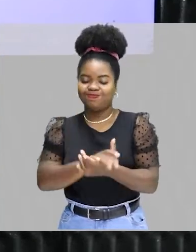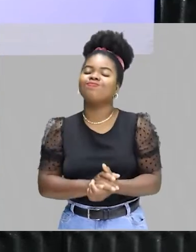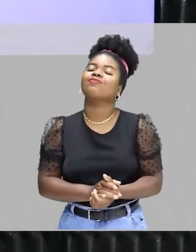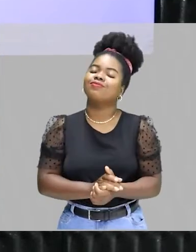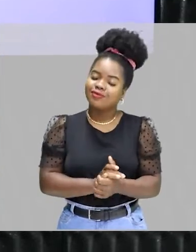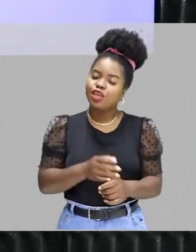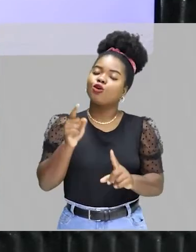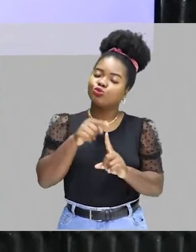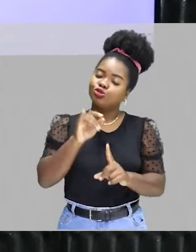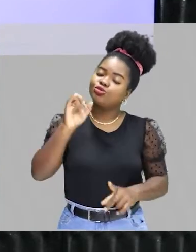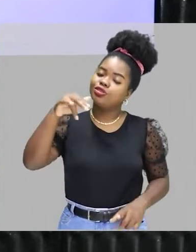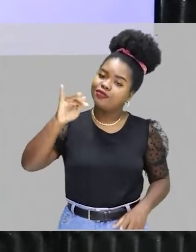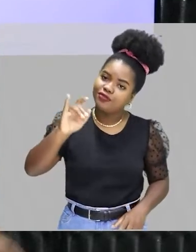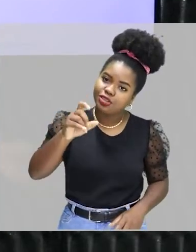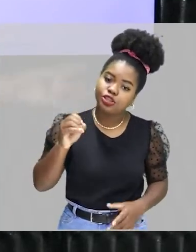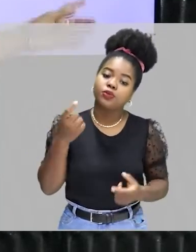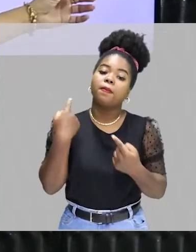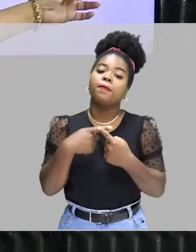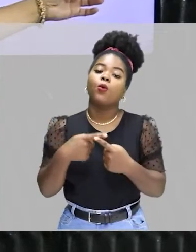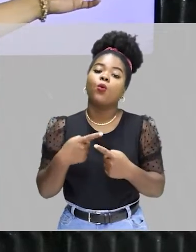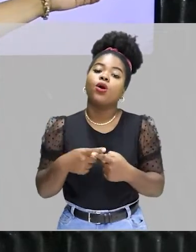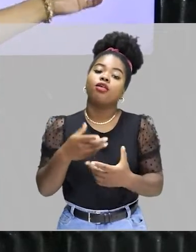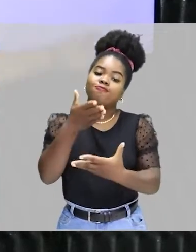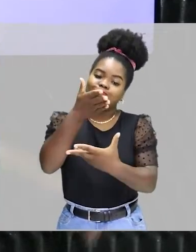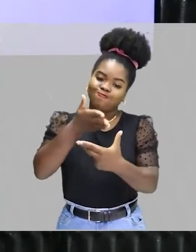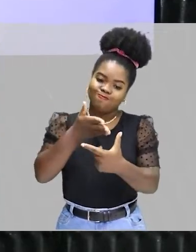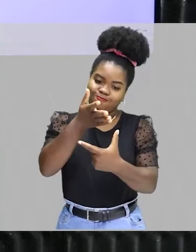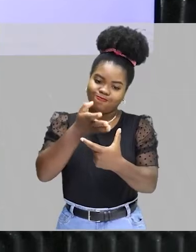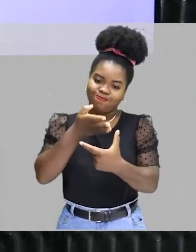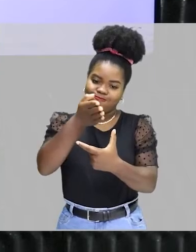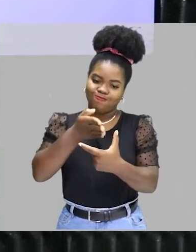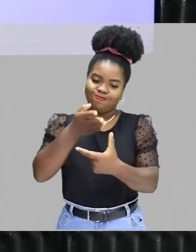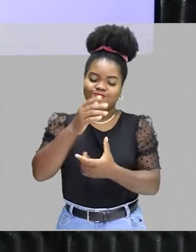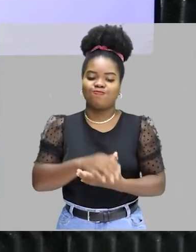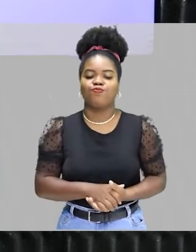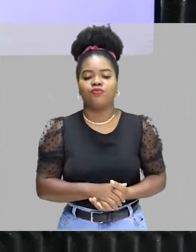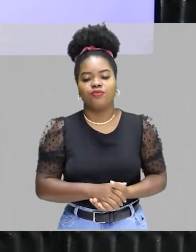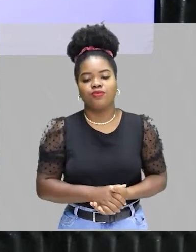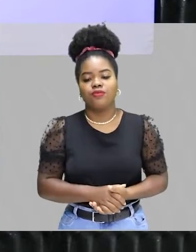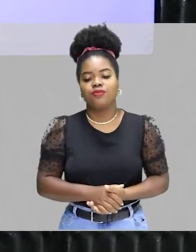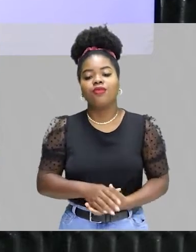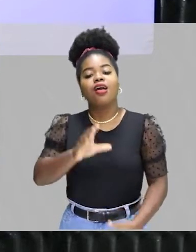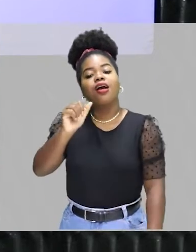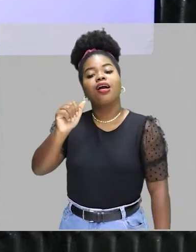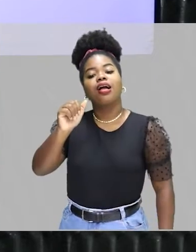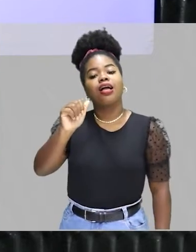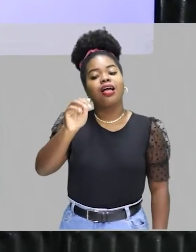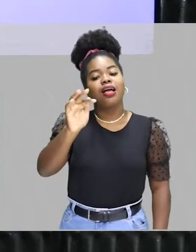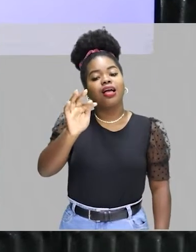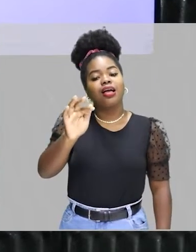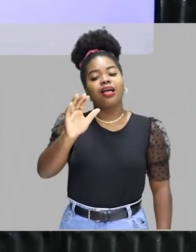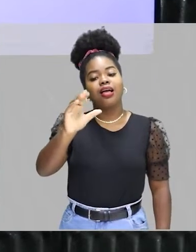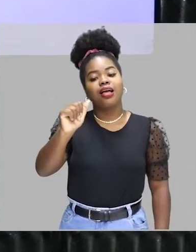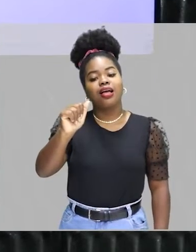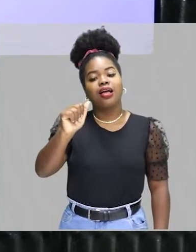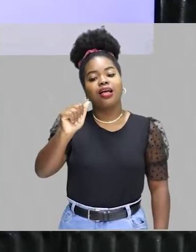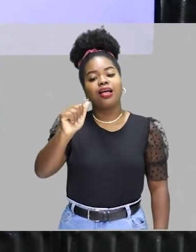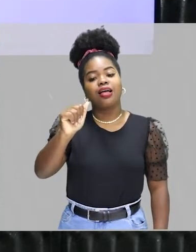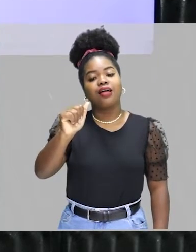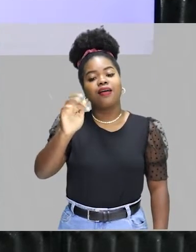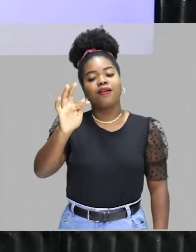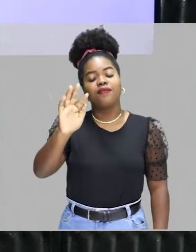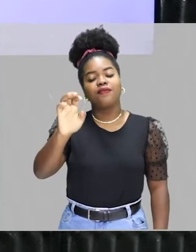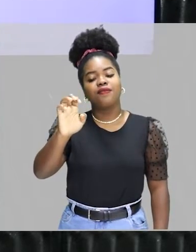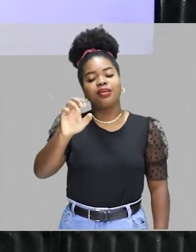Cafezal. Eu coloco o Z aqui no meio e acrescento o